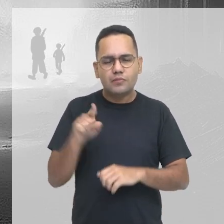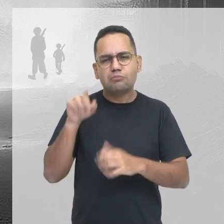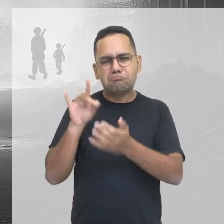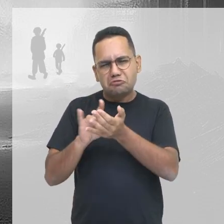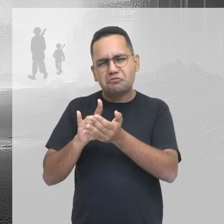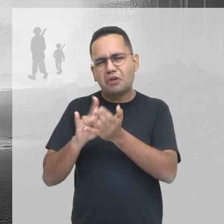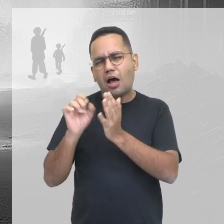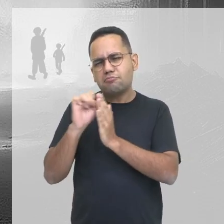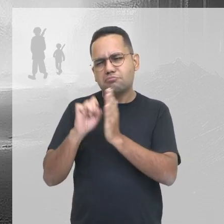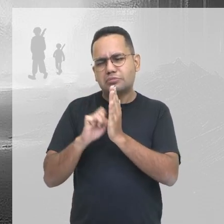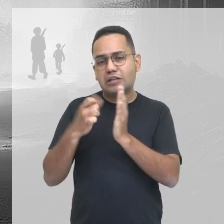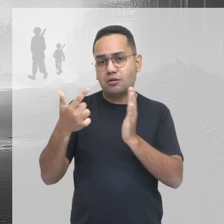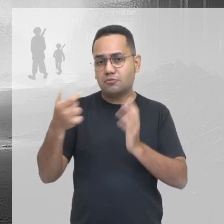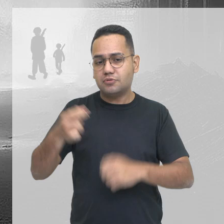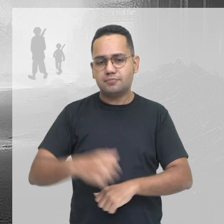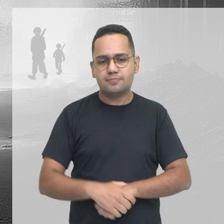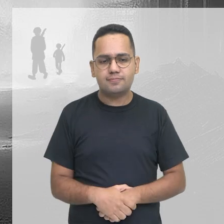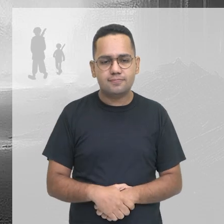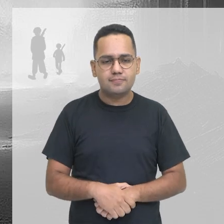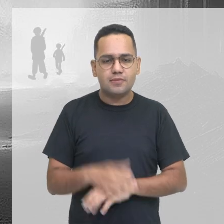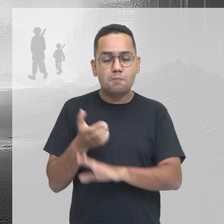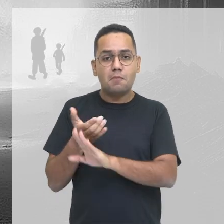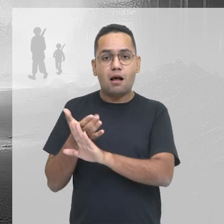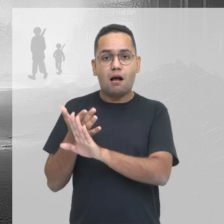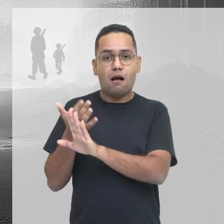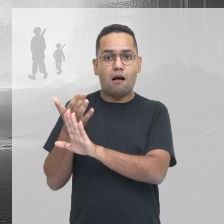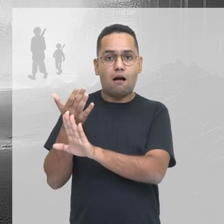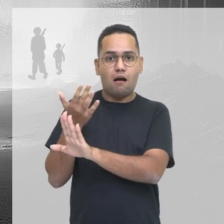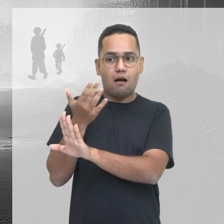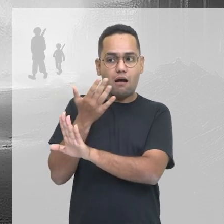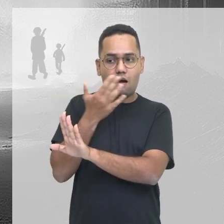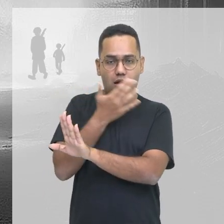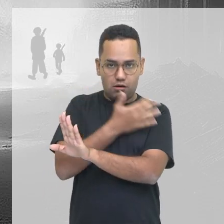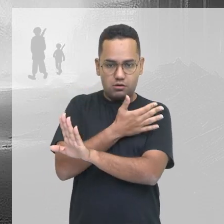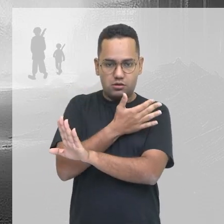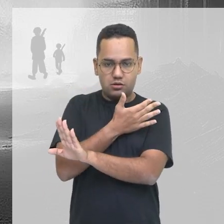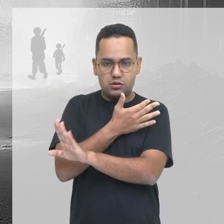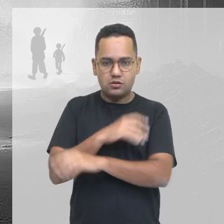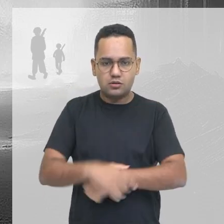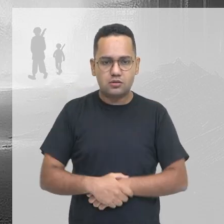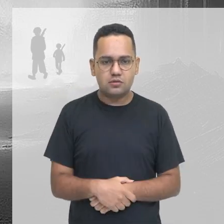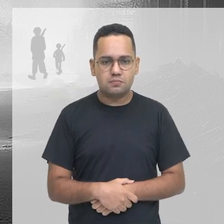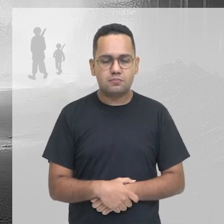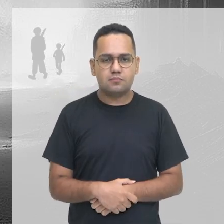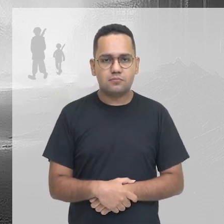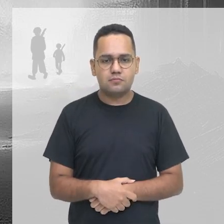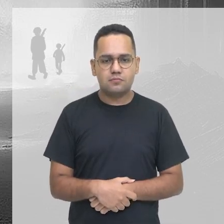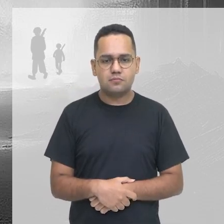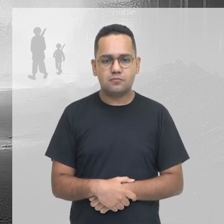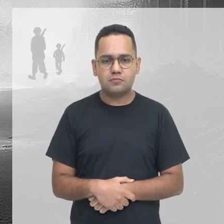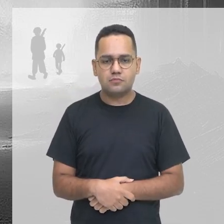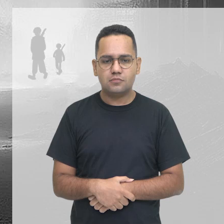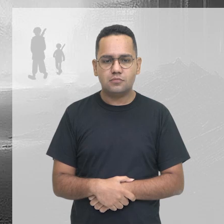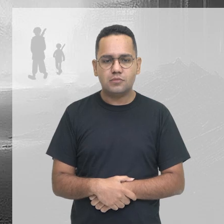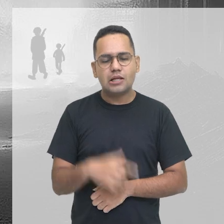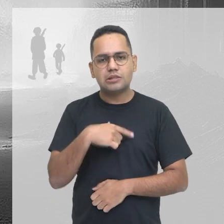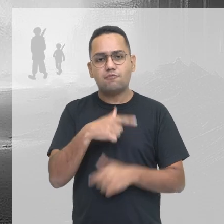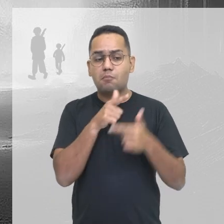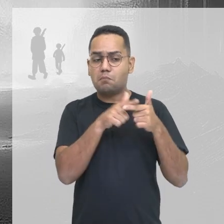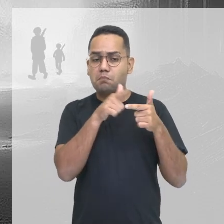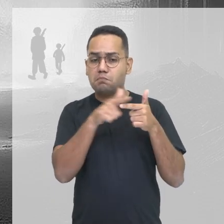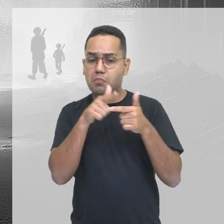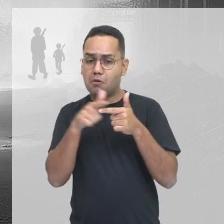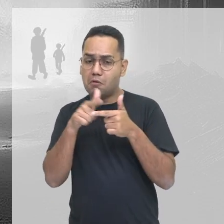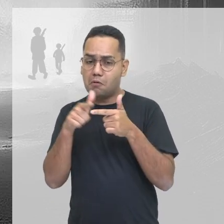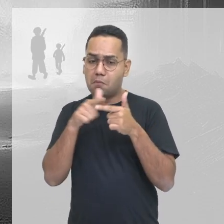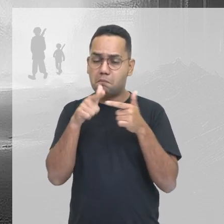os antecedentes, tudo que vem, de certa forma, desembocar nesse conflito, começam a acontecer lá